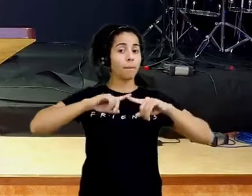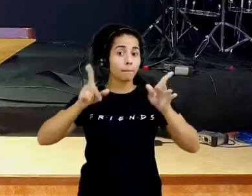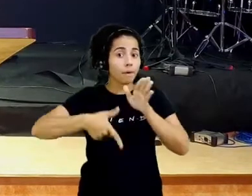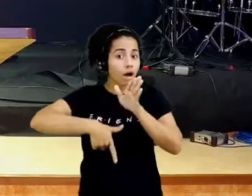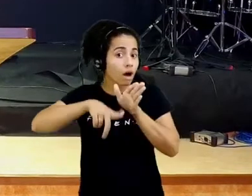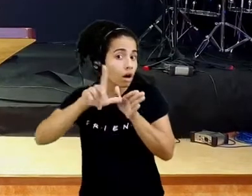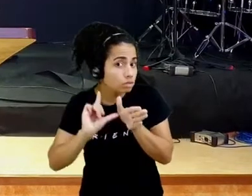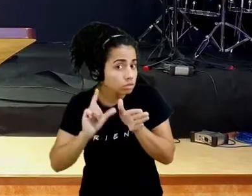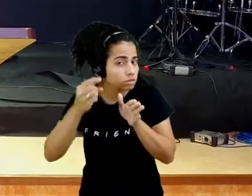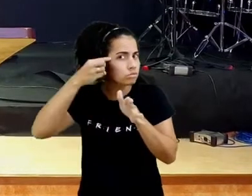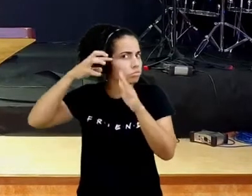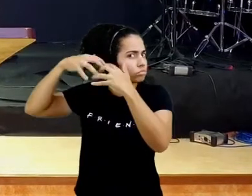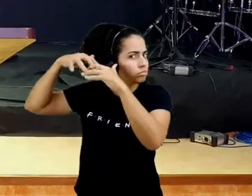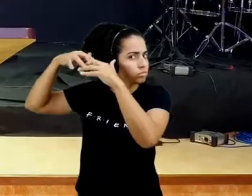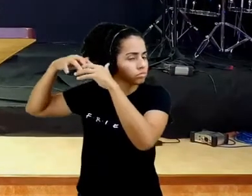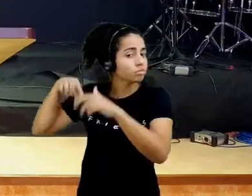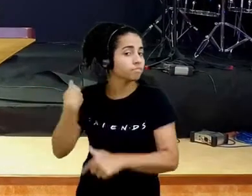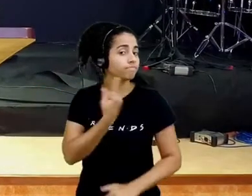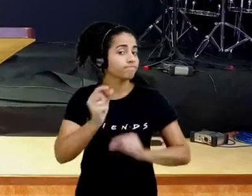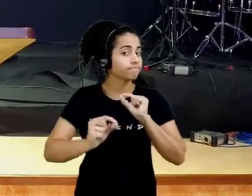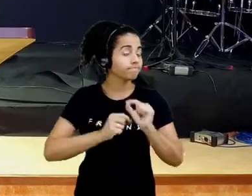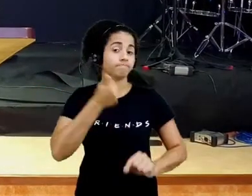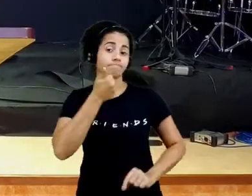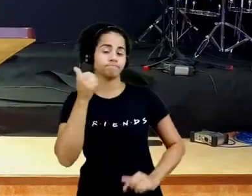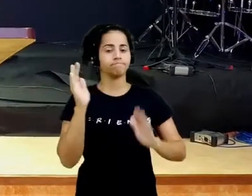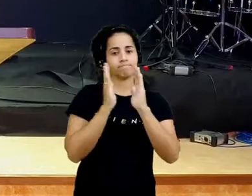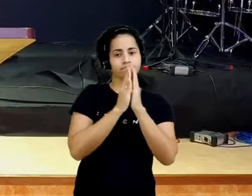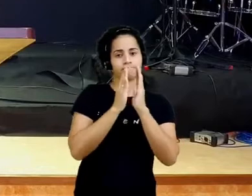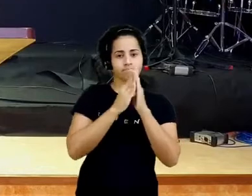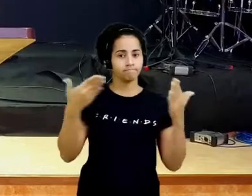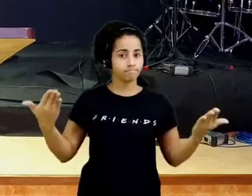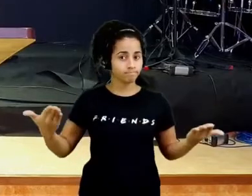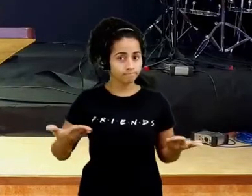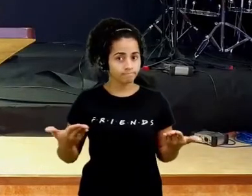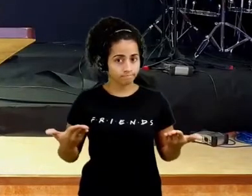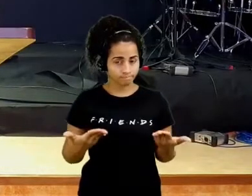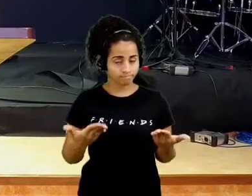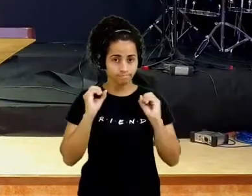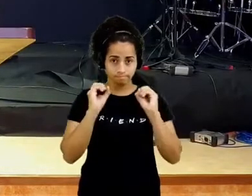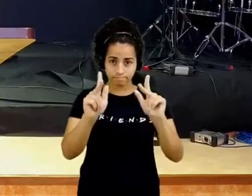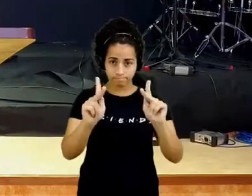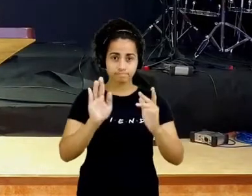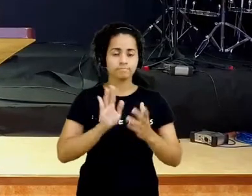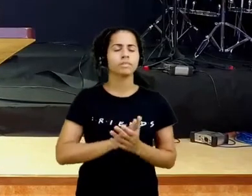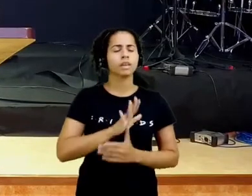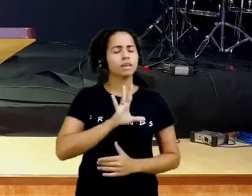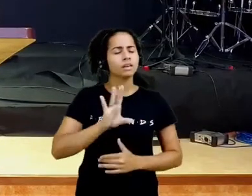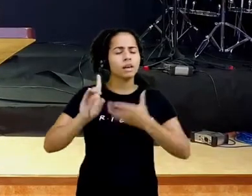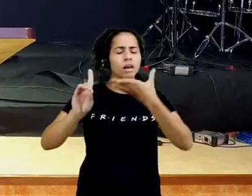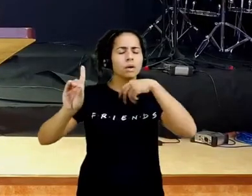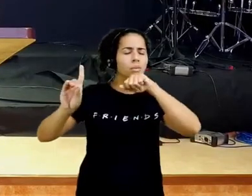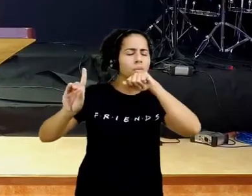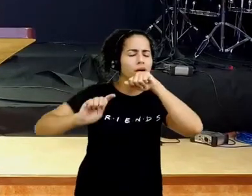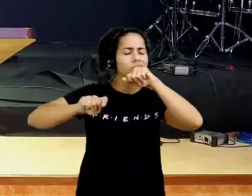nossa reflexão, vamos orar ao Senhor. Curve sua cabeça e vamos orar. Pai, em nome